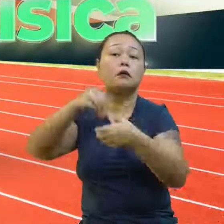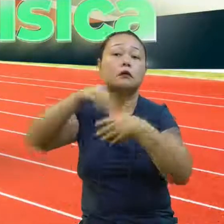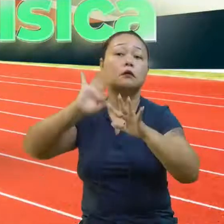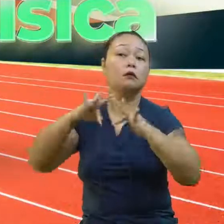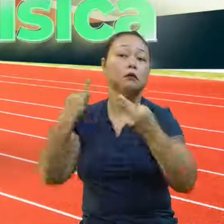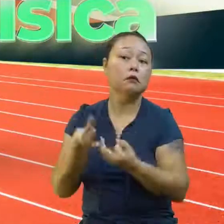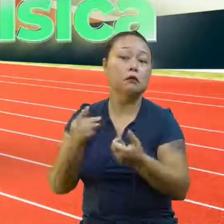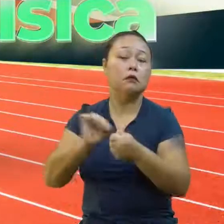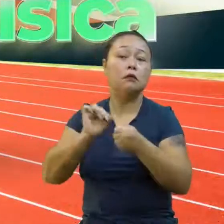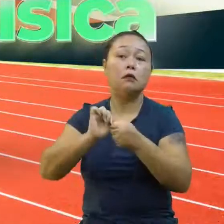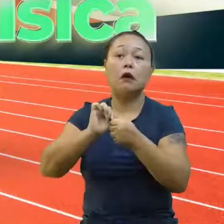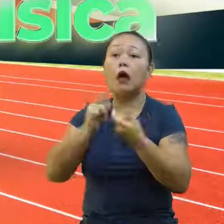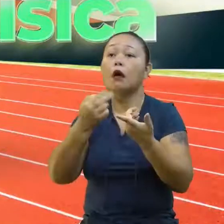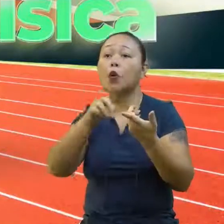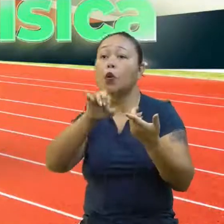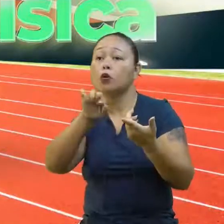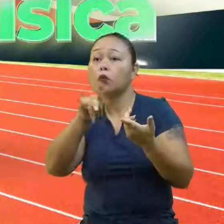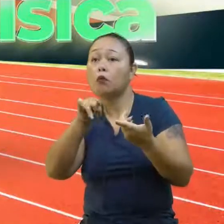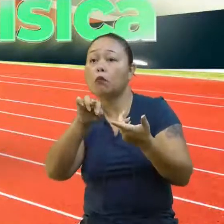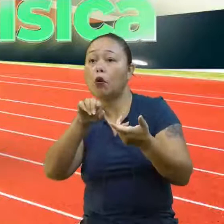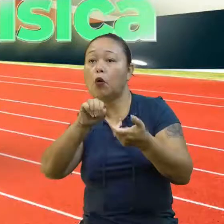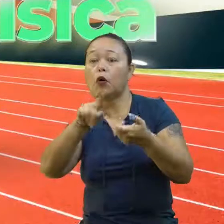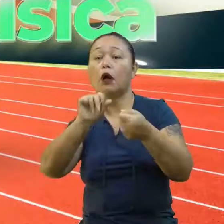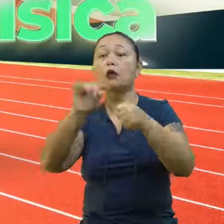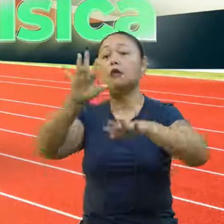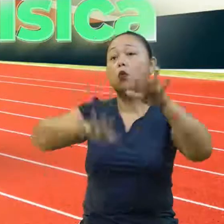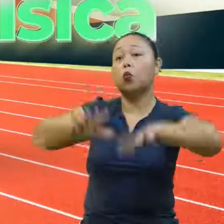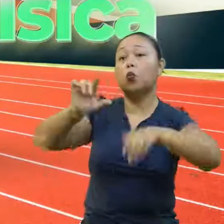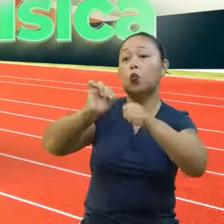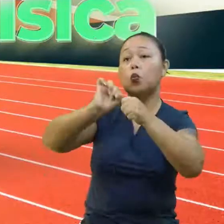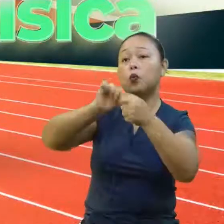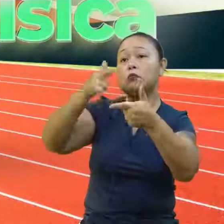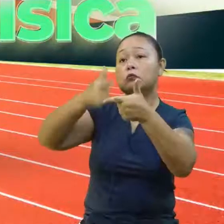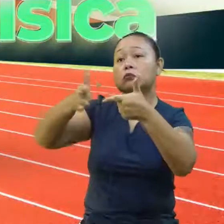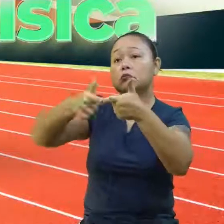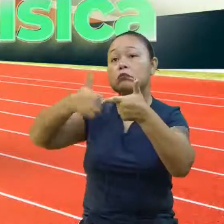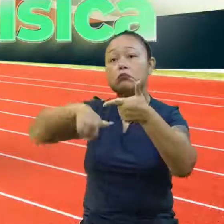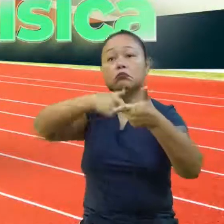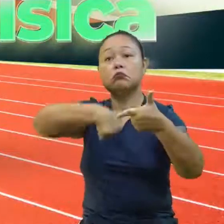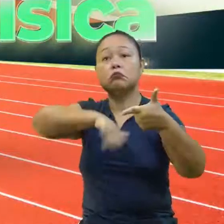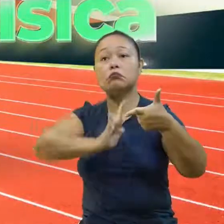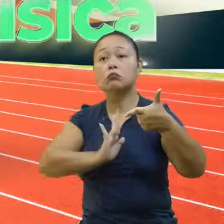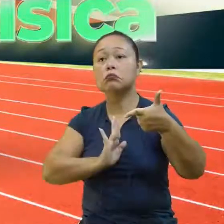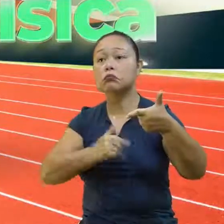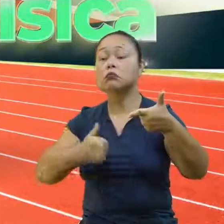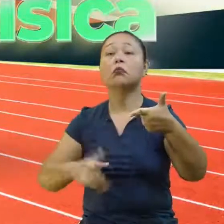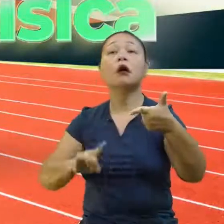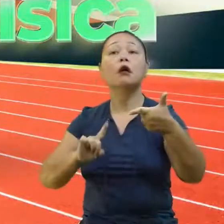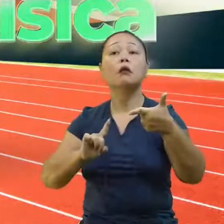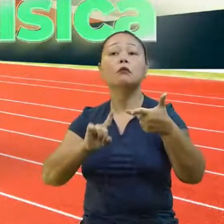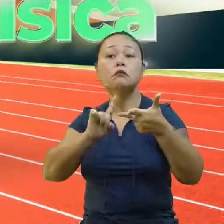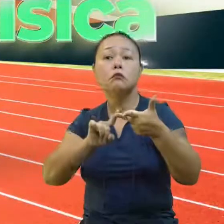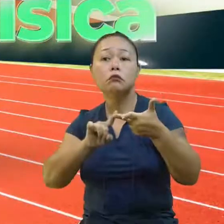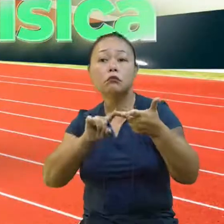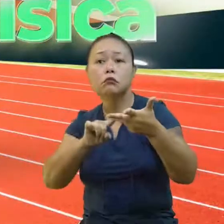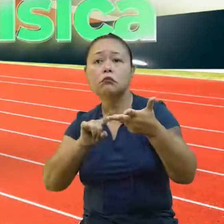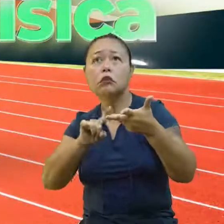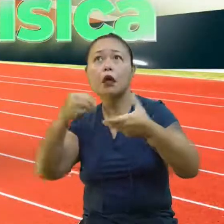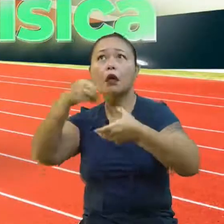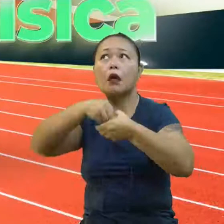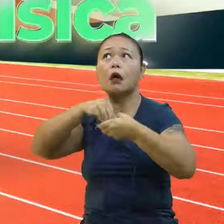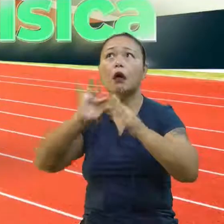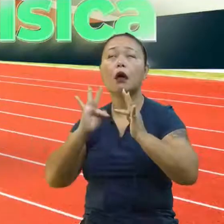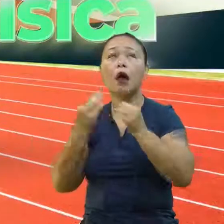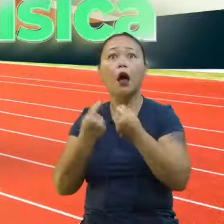aí osteoporose, que tem alguma doença do coração. Então, a gente começa a ver isso muito comum no nosso